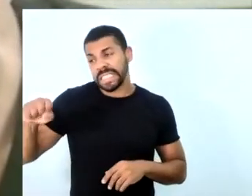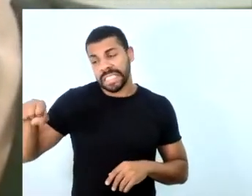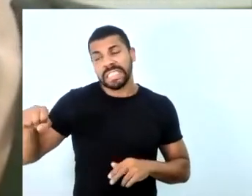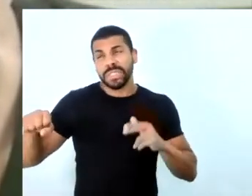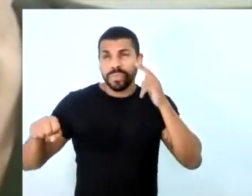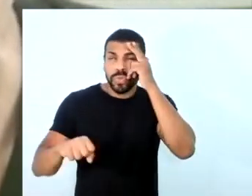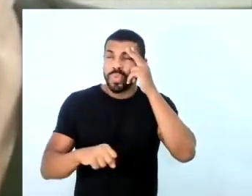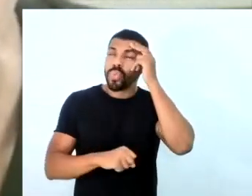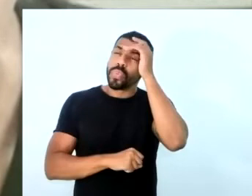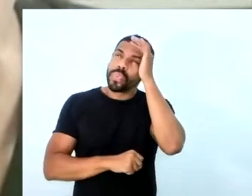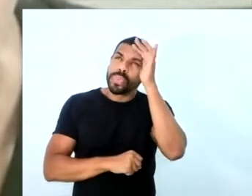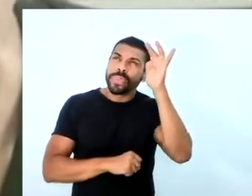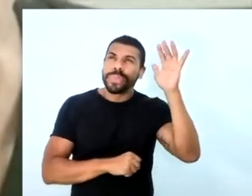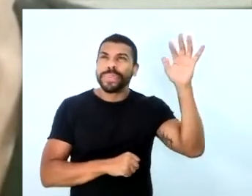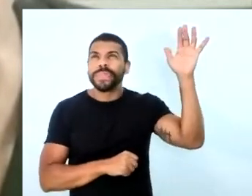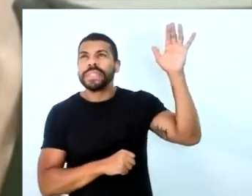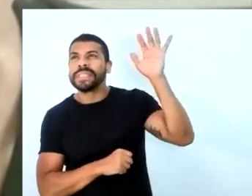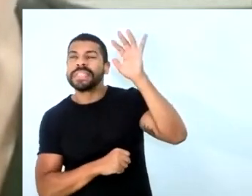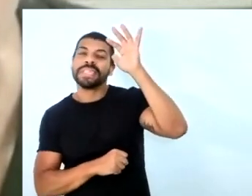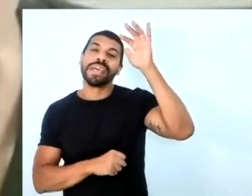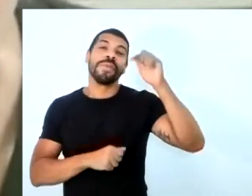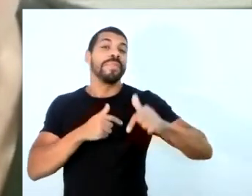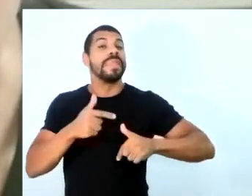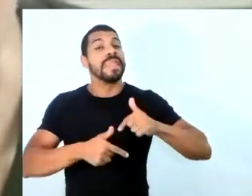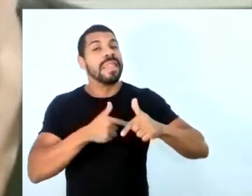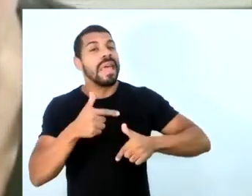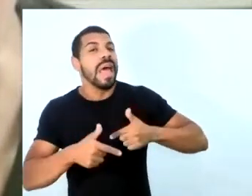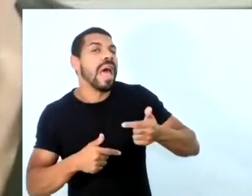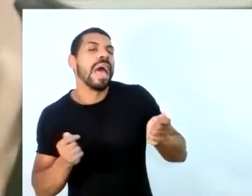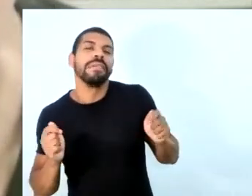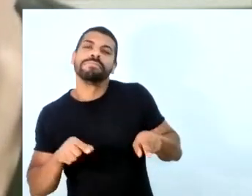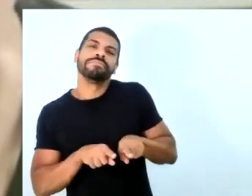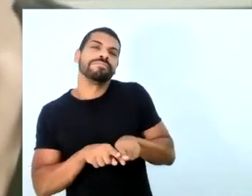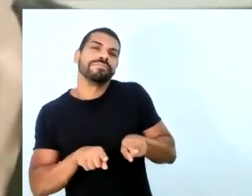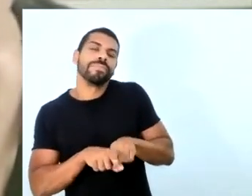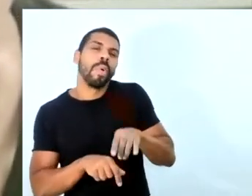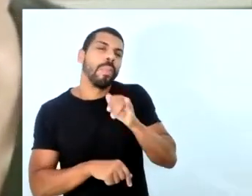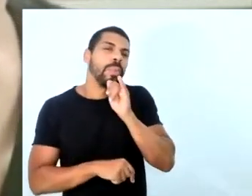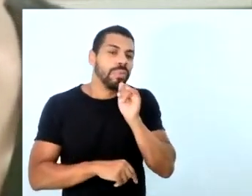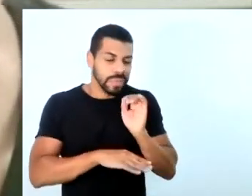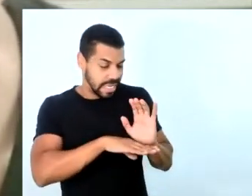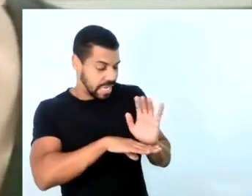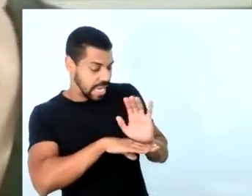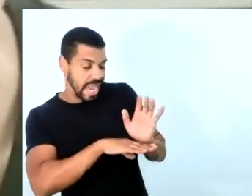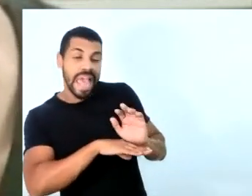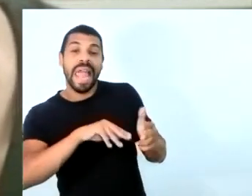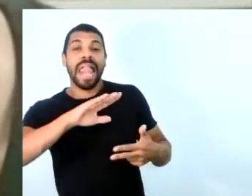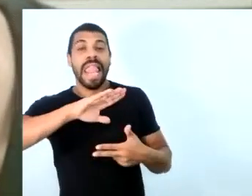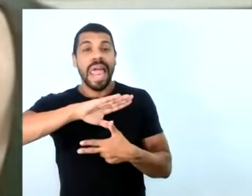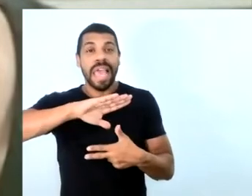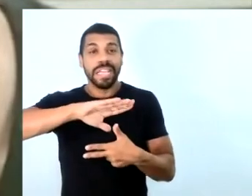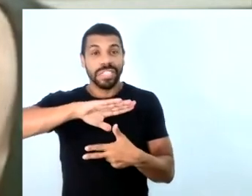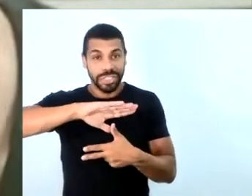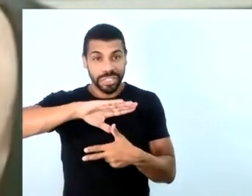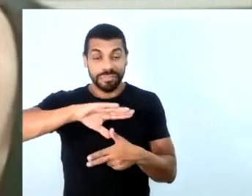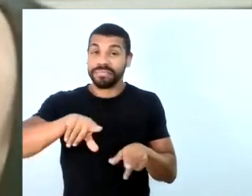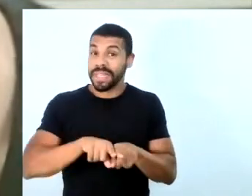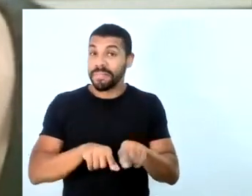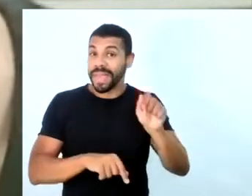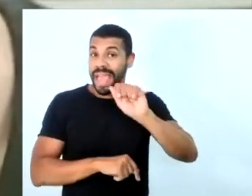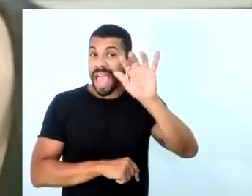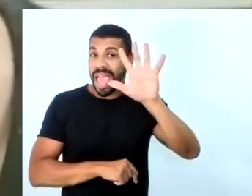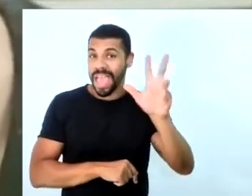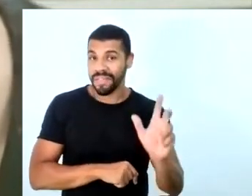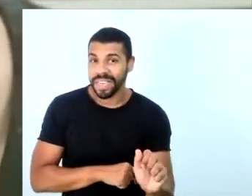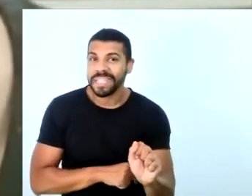mundo sonha, né? Eu queria muito trabalhar com filmes latinos, assim, conhecer o cinema latino e muito cinema africano, assim.